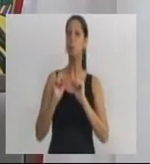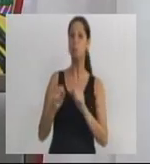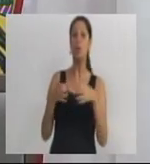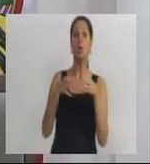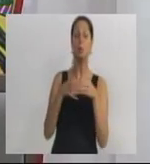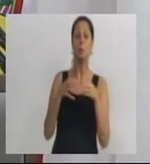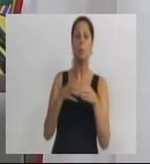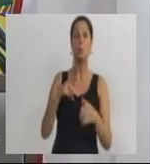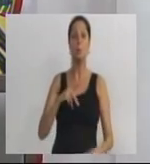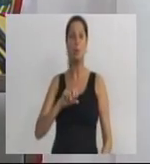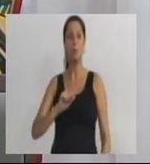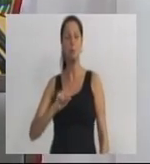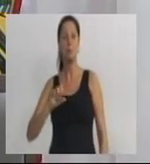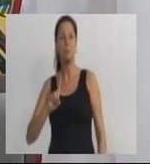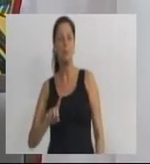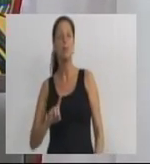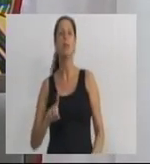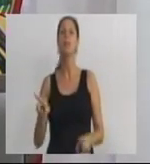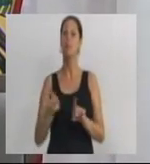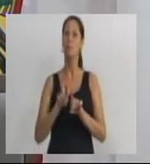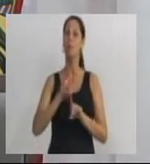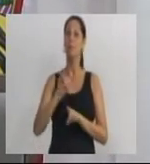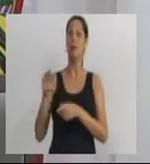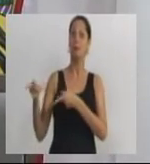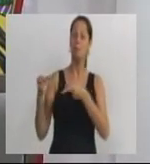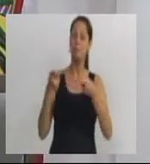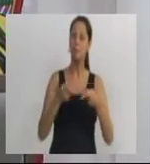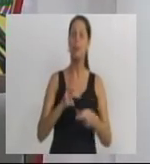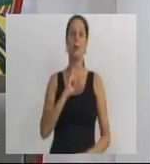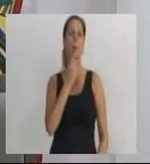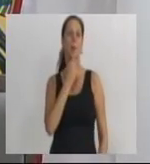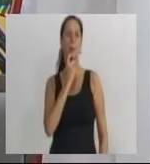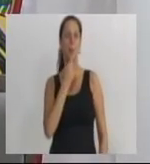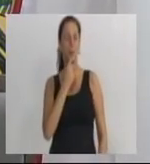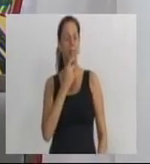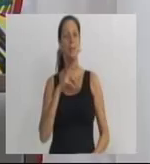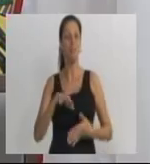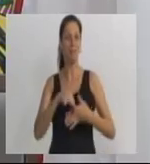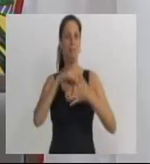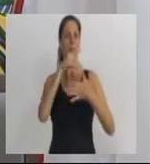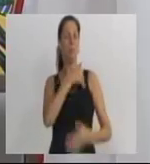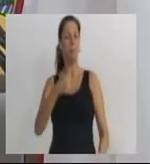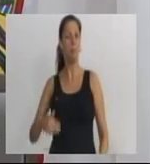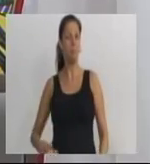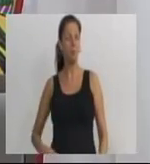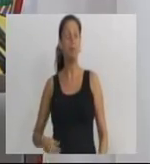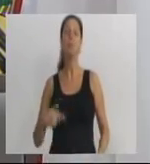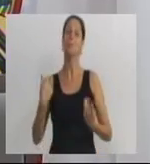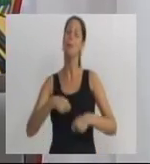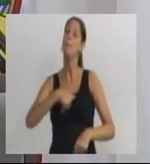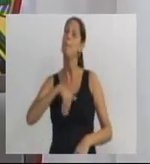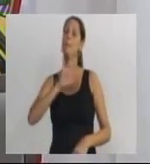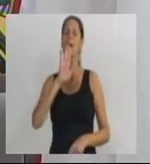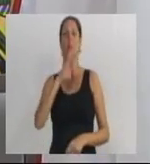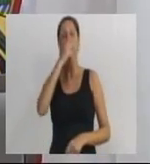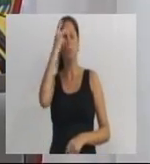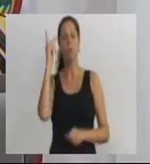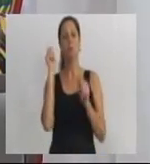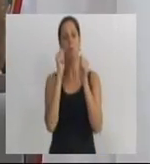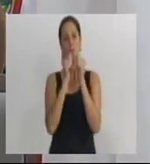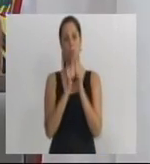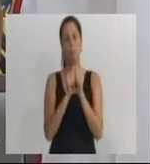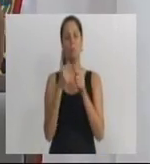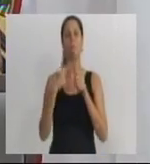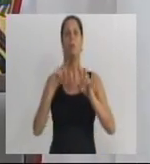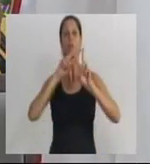Colombo, o líder Robinho, com certeza vai ser convidado para participar. Gostaria que mais vereadores participassem, por quê? Porque a segurança, Jefferson, não é